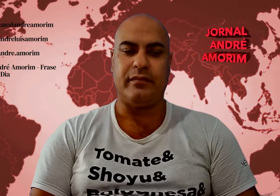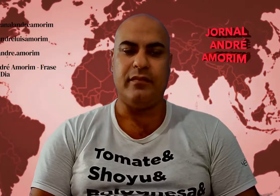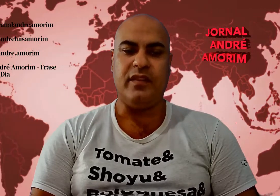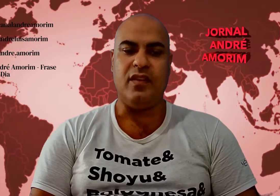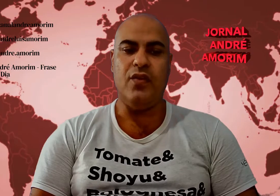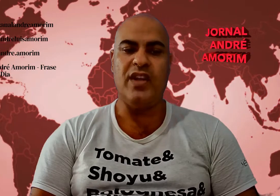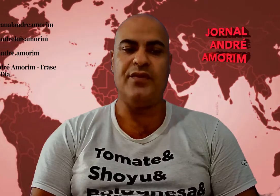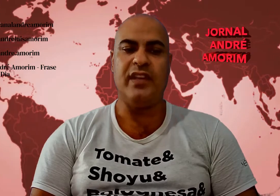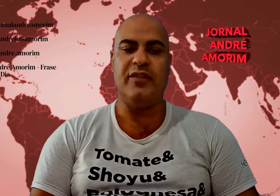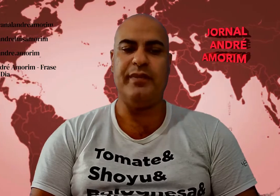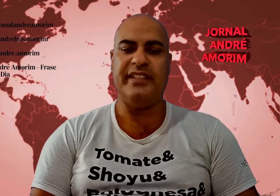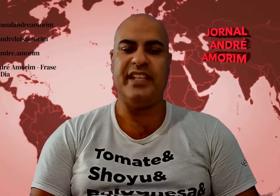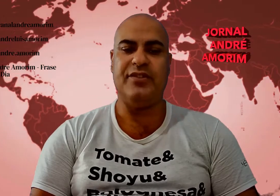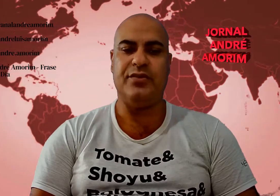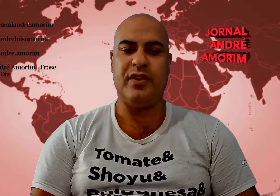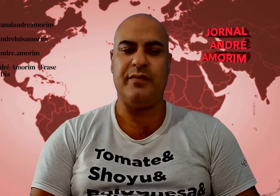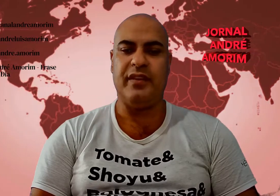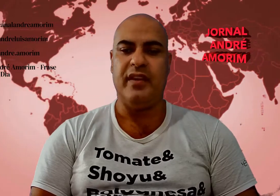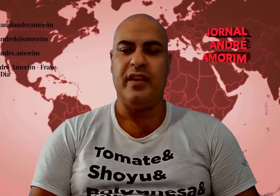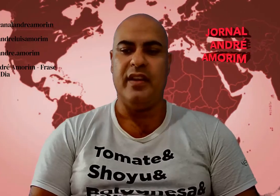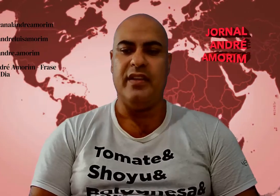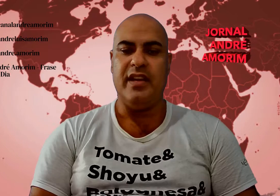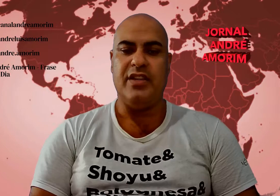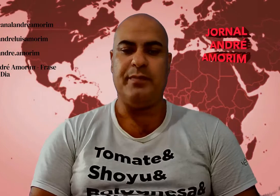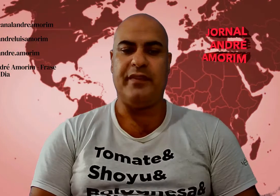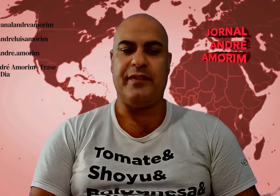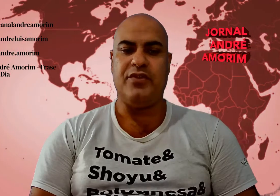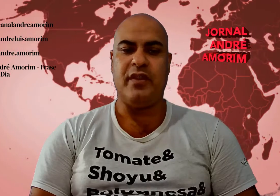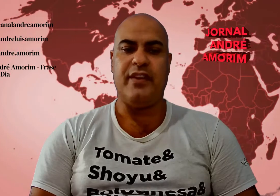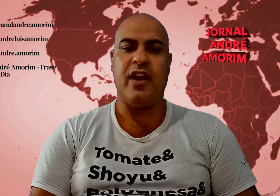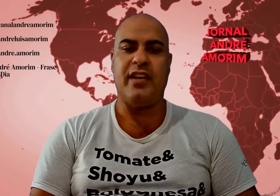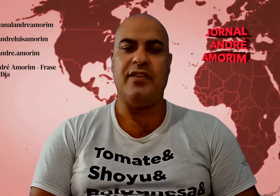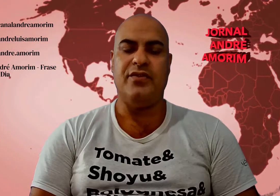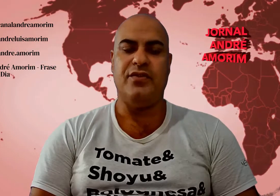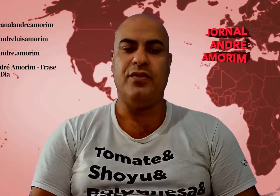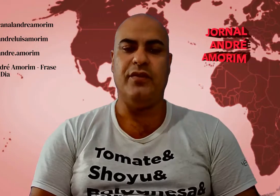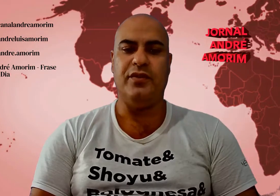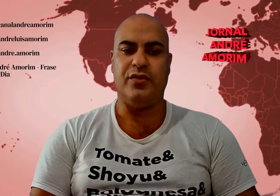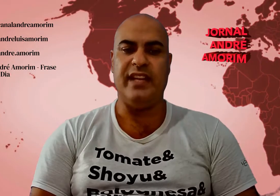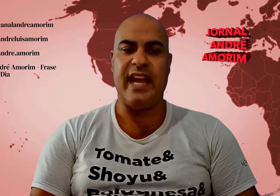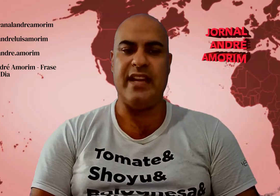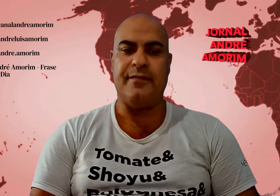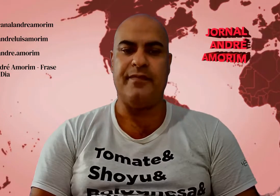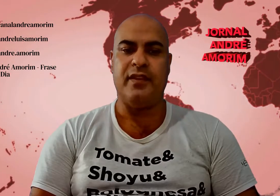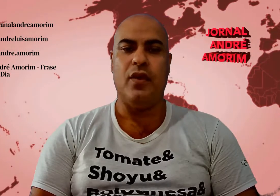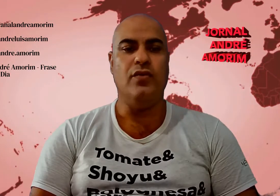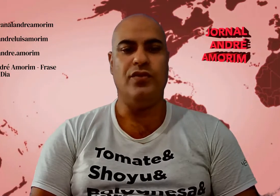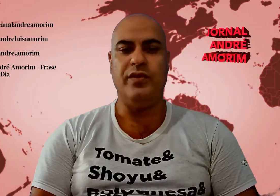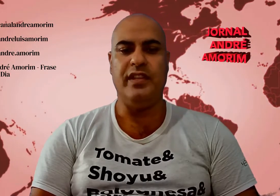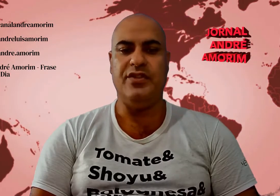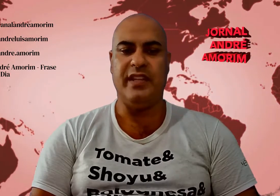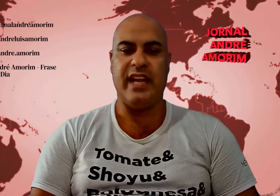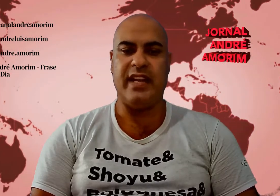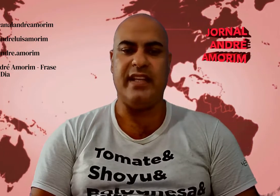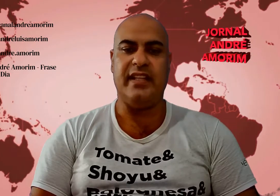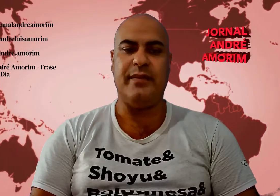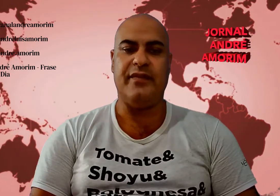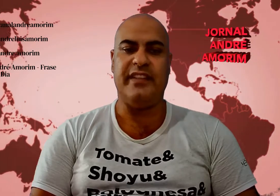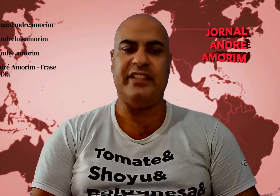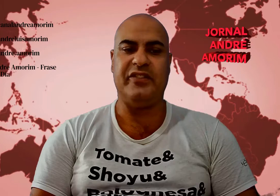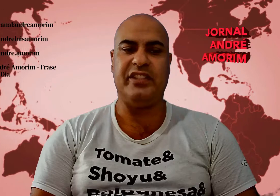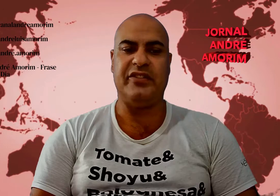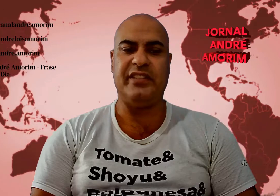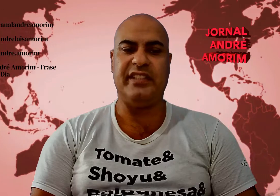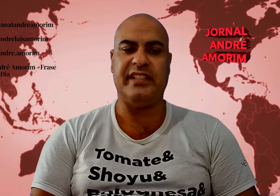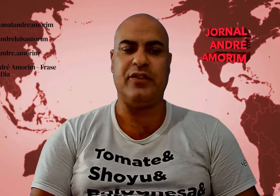Business o advogado do presidente Trump e ex-prefeito de Nova York, Rudolph Giuliani, ou Rudy Giuliani, que